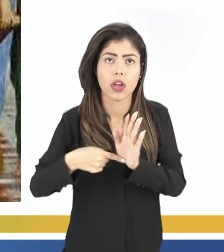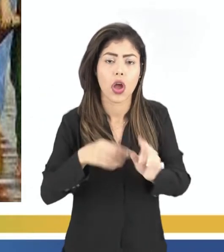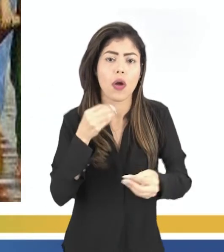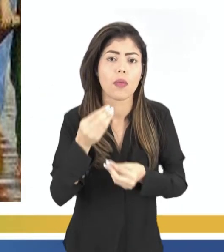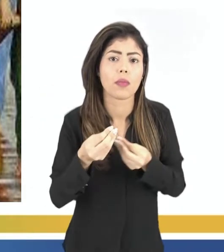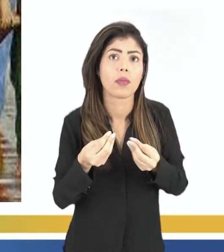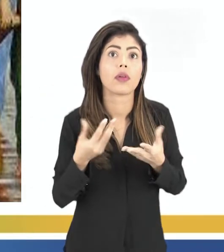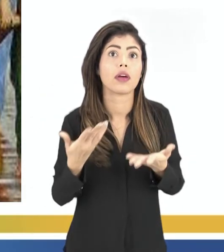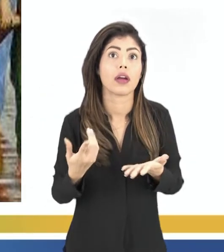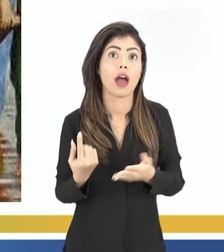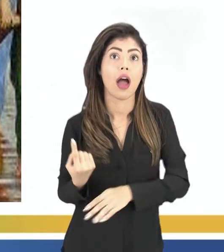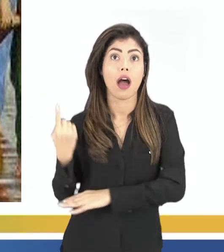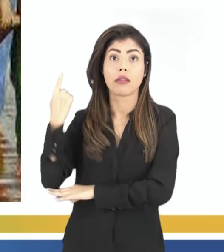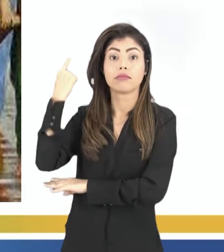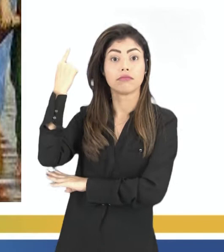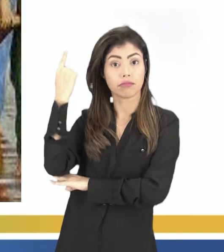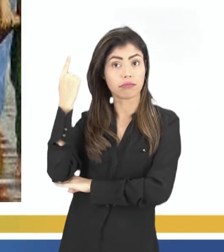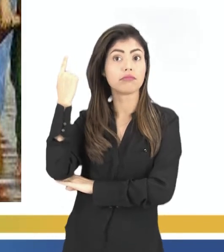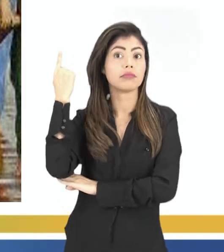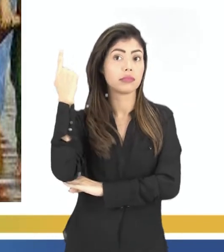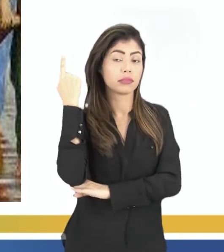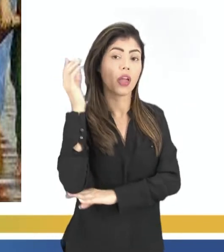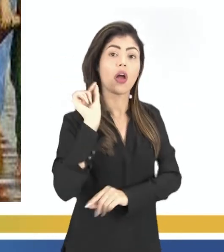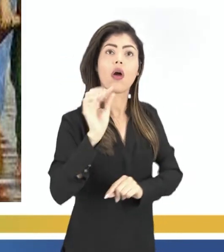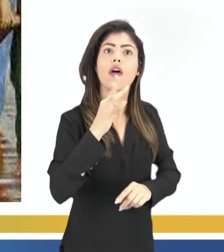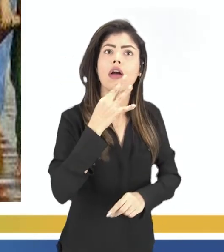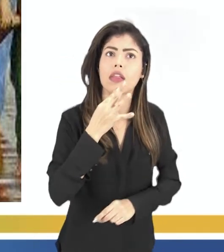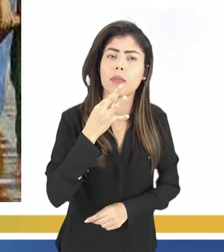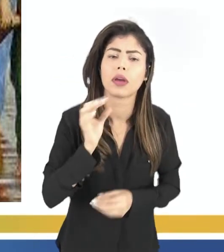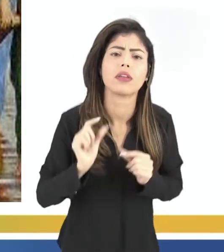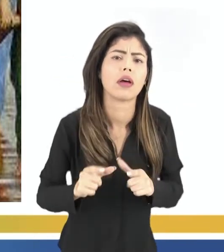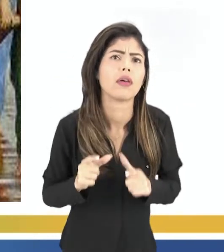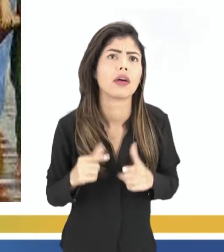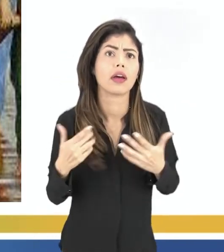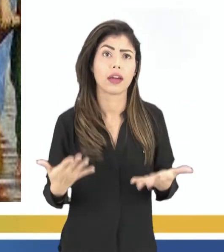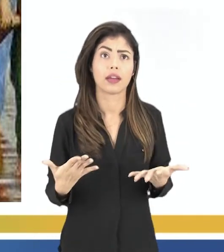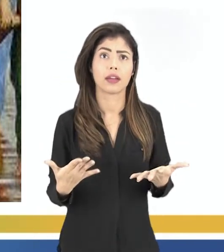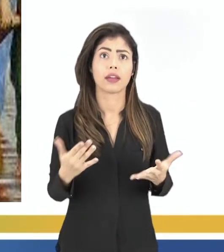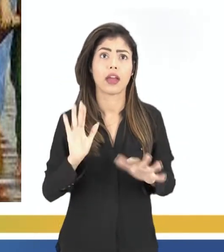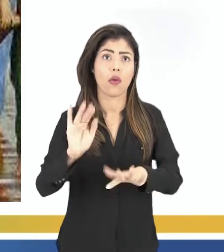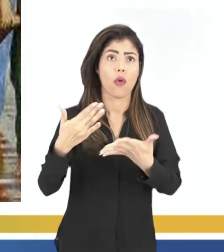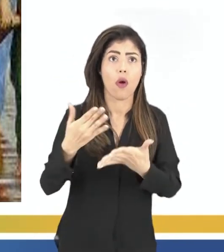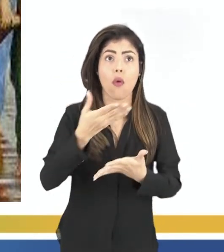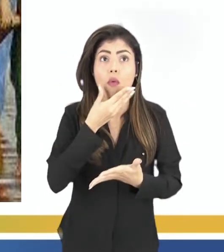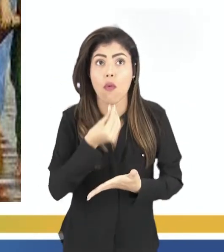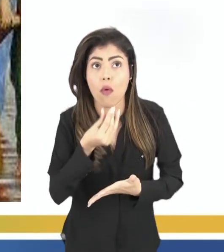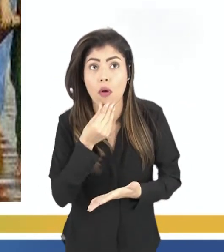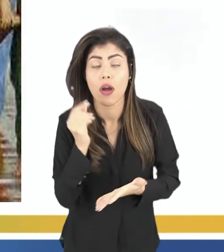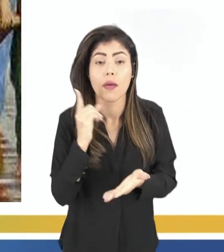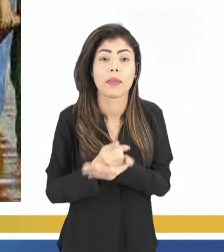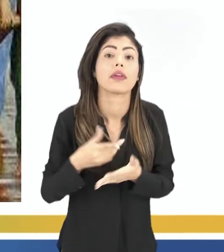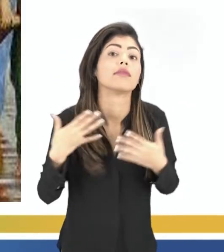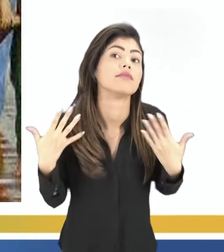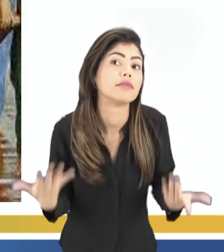para o alto. Esse gesto significa que o conhecimento se encontra em uma instância na qual o homem descobre